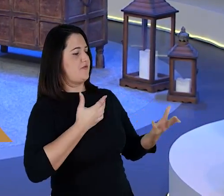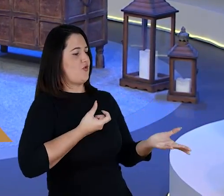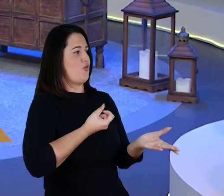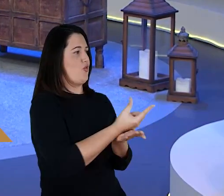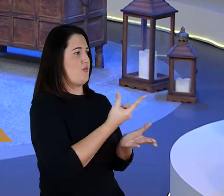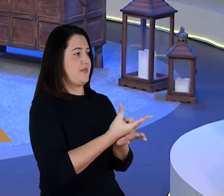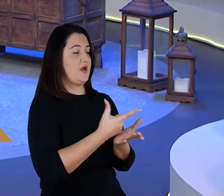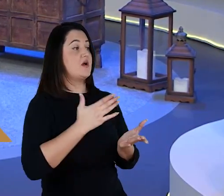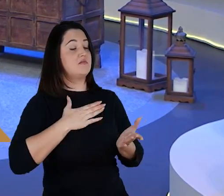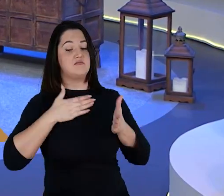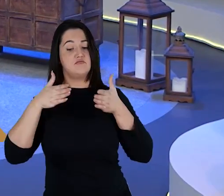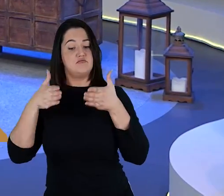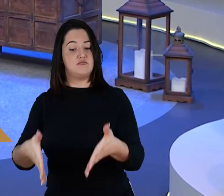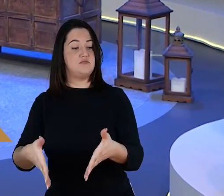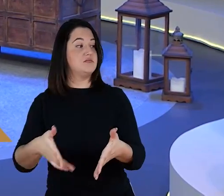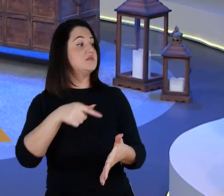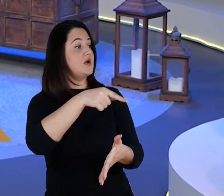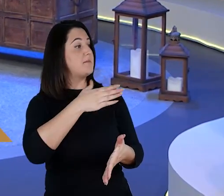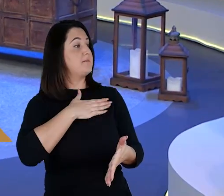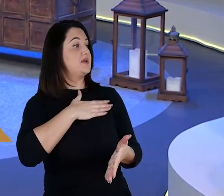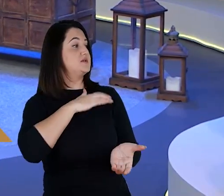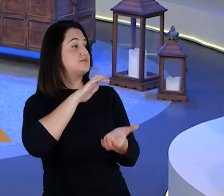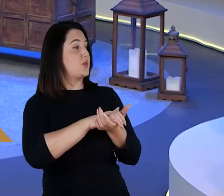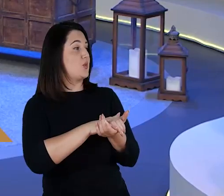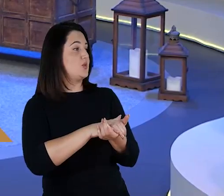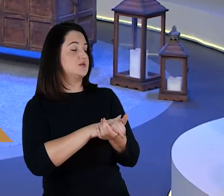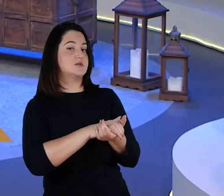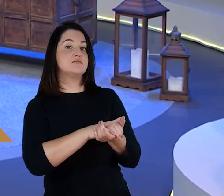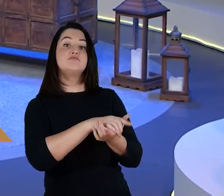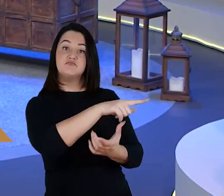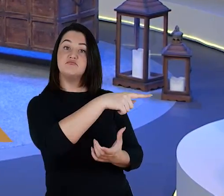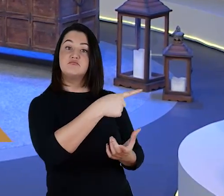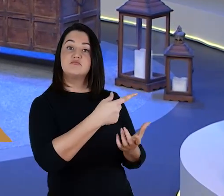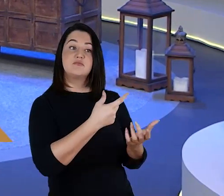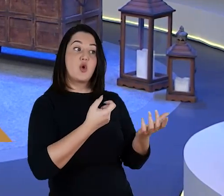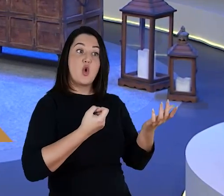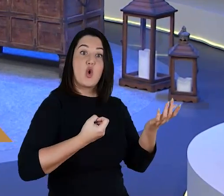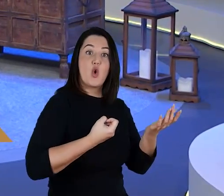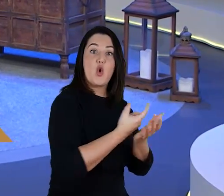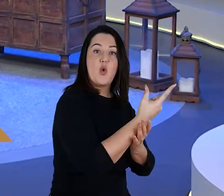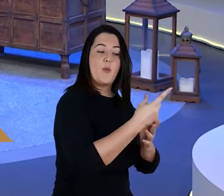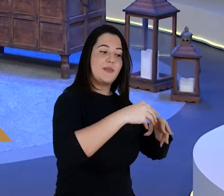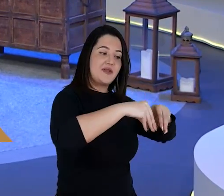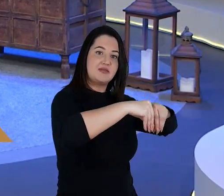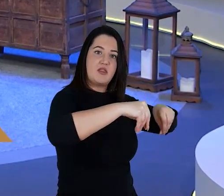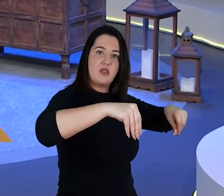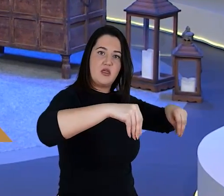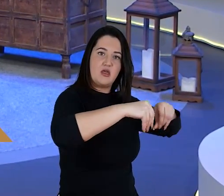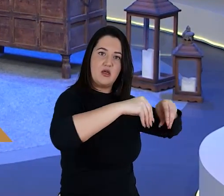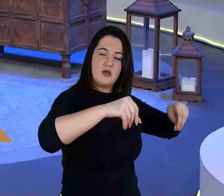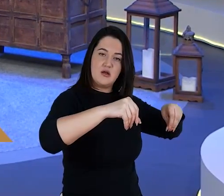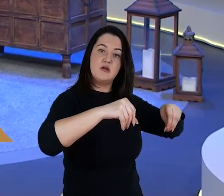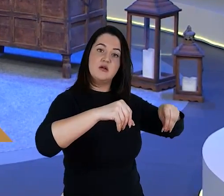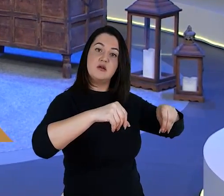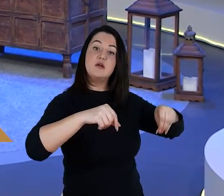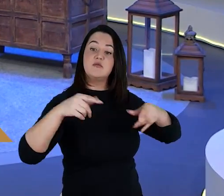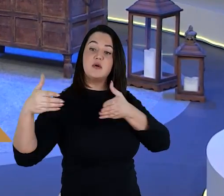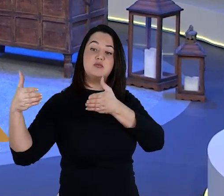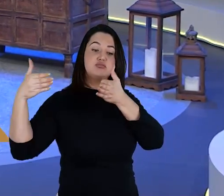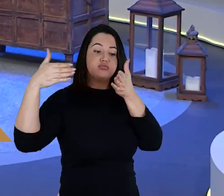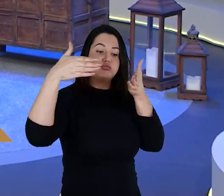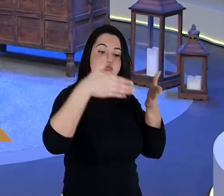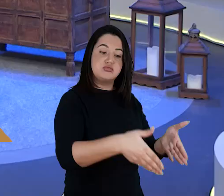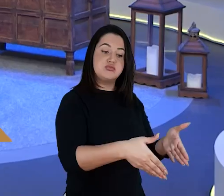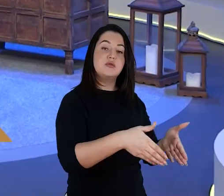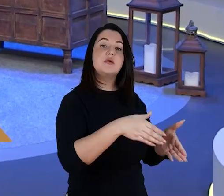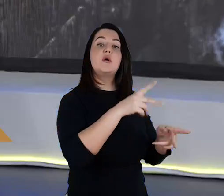minha esposa. Então Abraão compra o terreno no qual Sara será depositada, o corpo de Sara, da mão dos